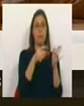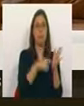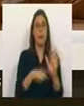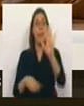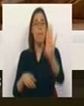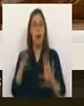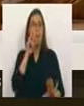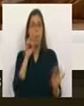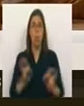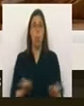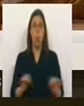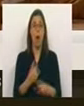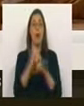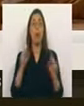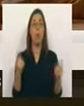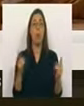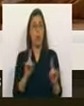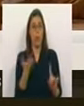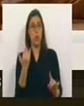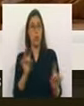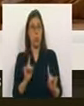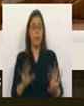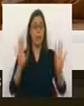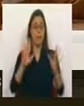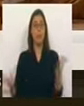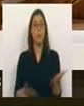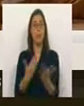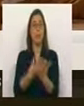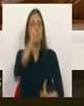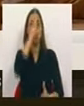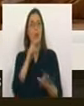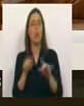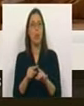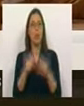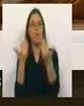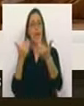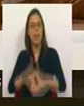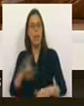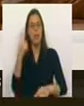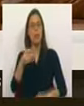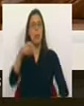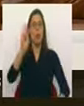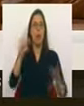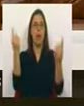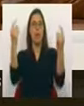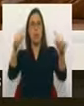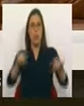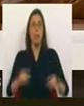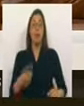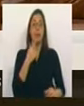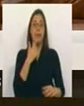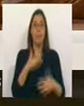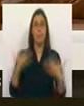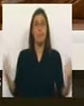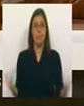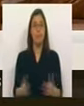não é sólida, como se não bastasse. A proposta do Governo está limitada ao Partido Socialista, ou